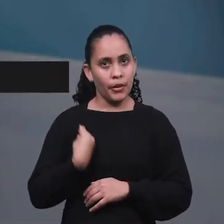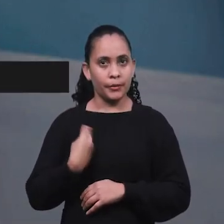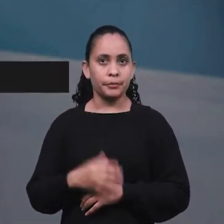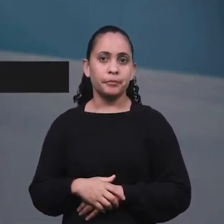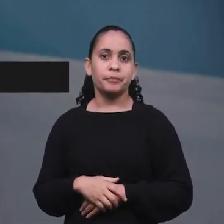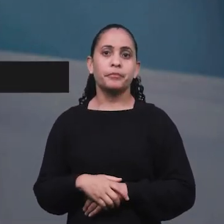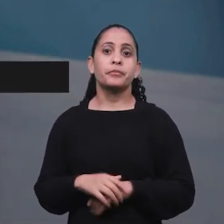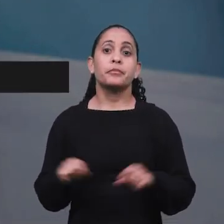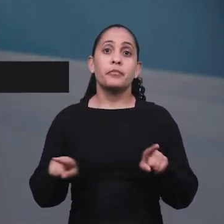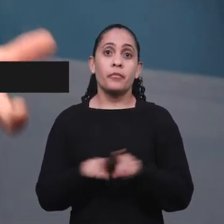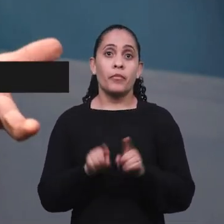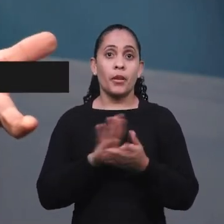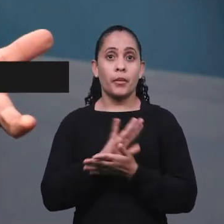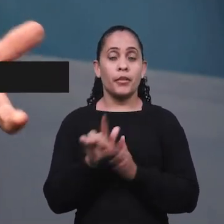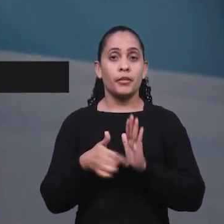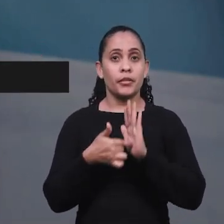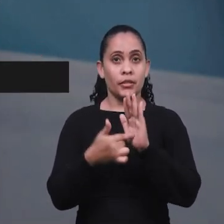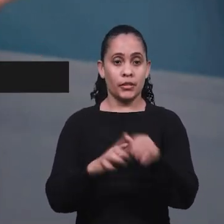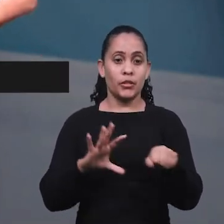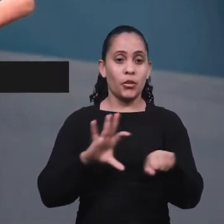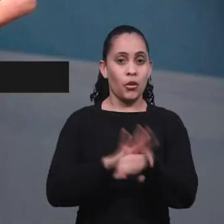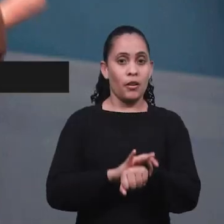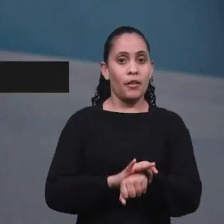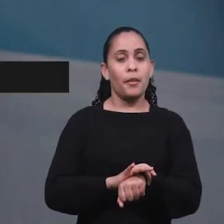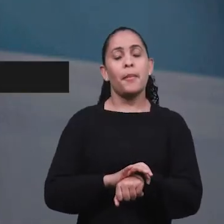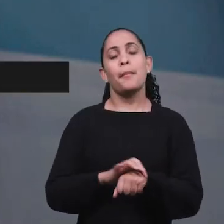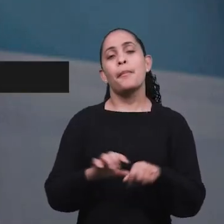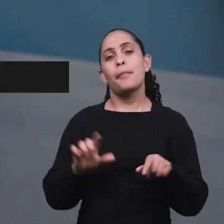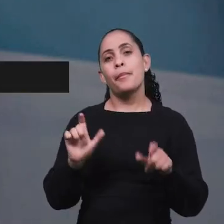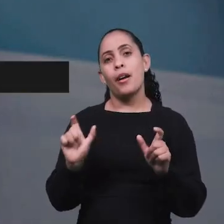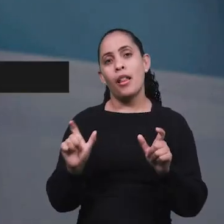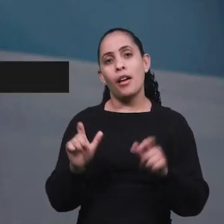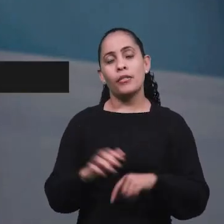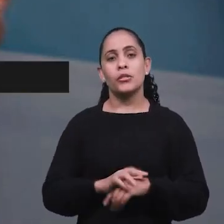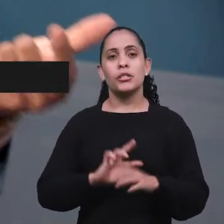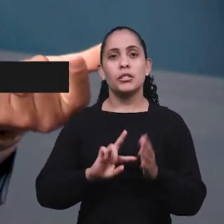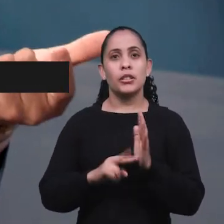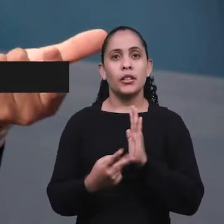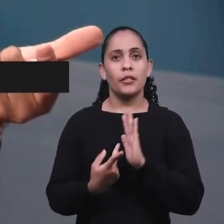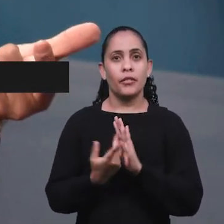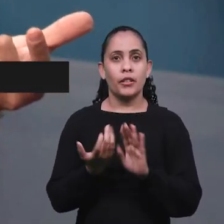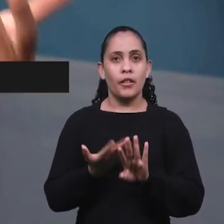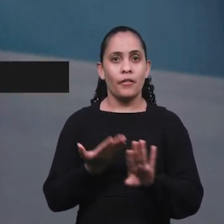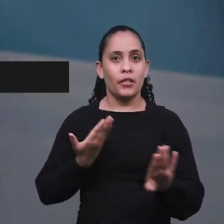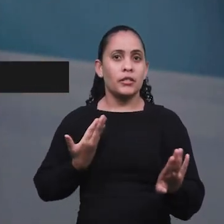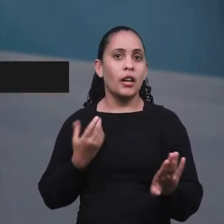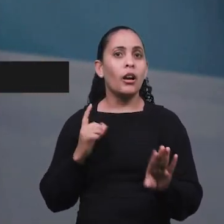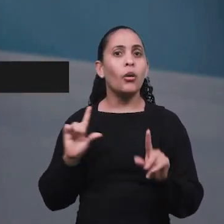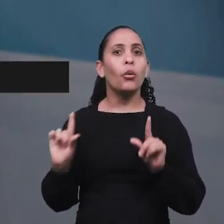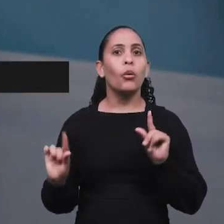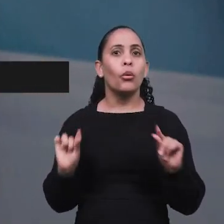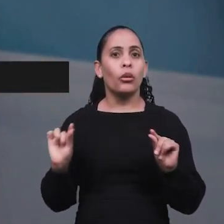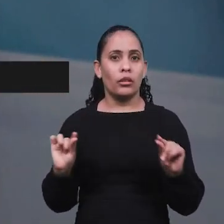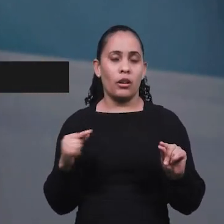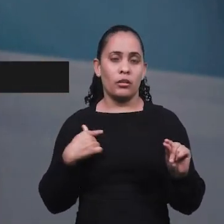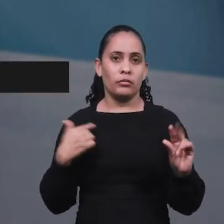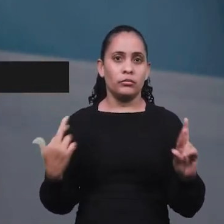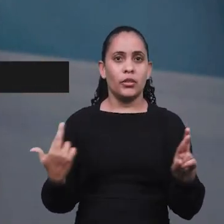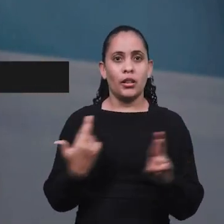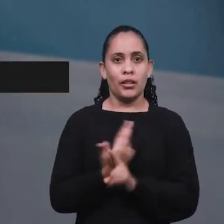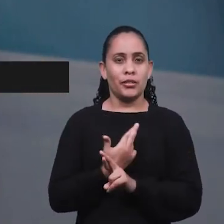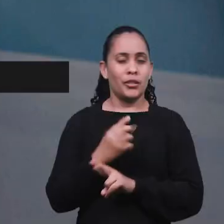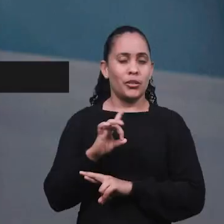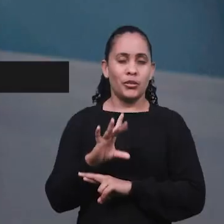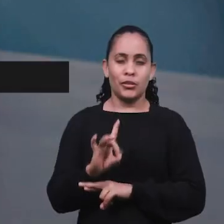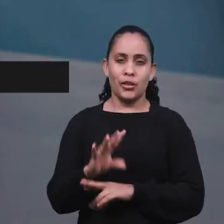sociedade, né? A palavra seguro, inclusive, ela vem do latim securus, que é justamente afastar o perigo. Então, ele não está associado só